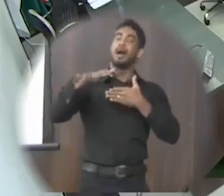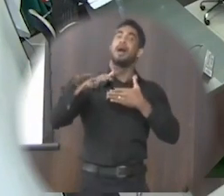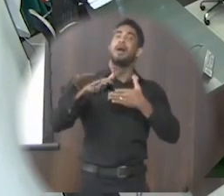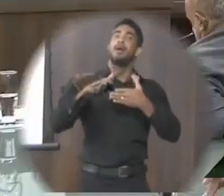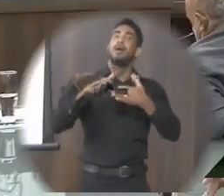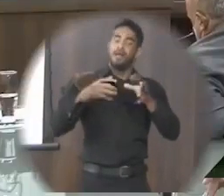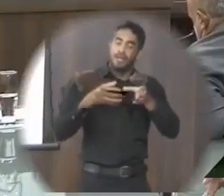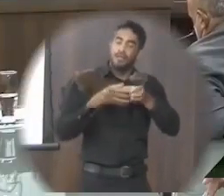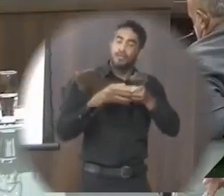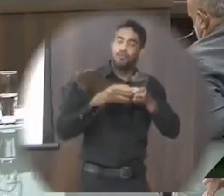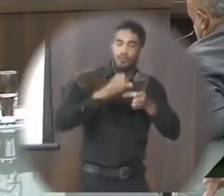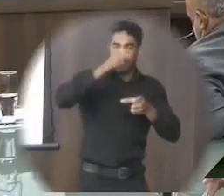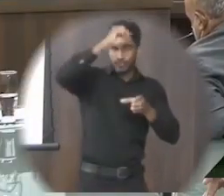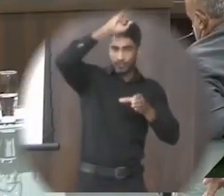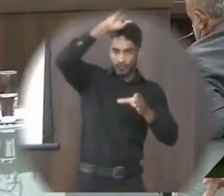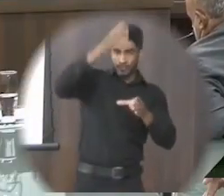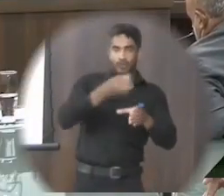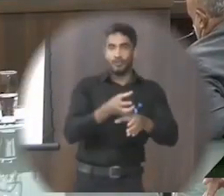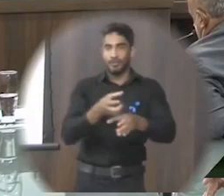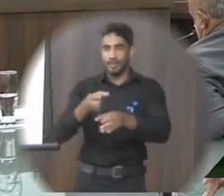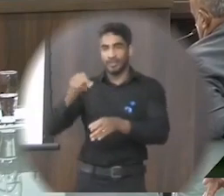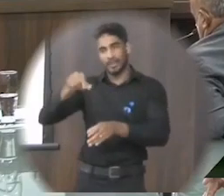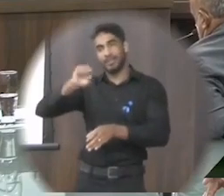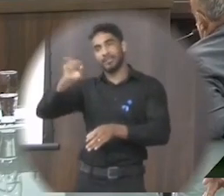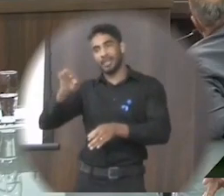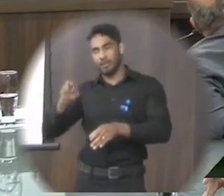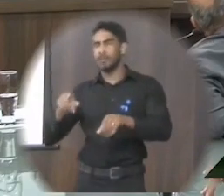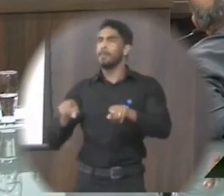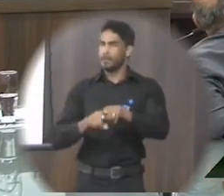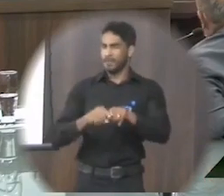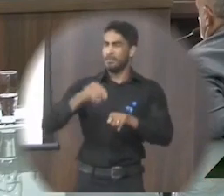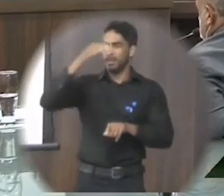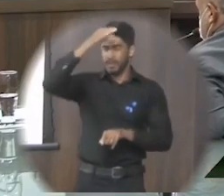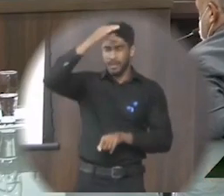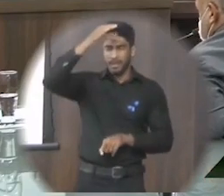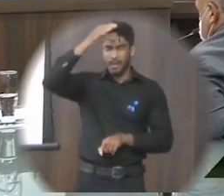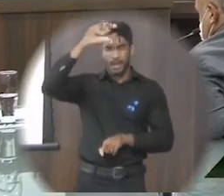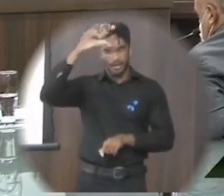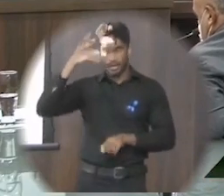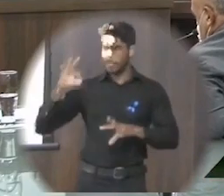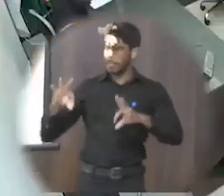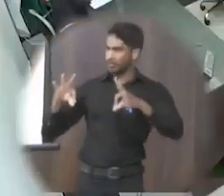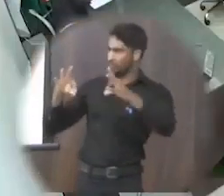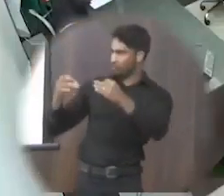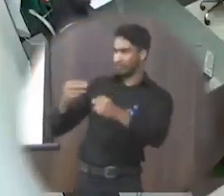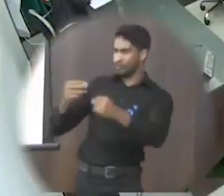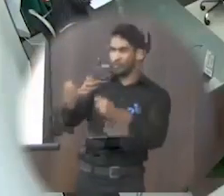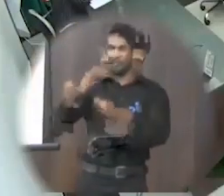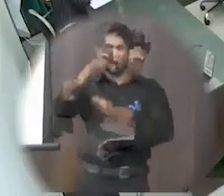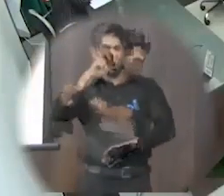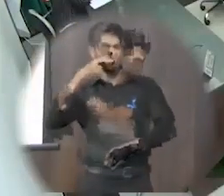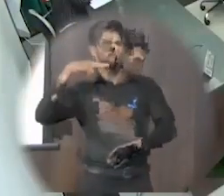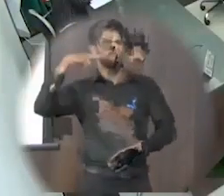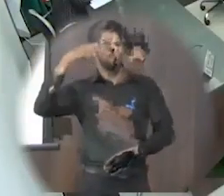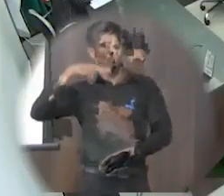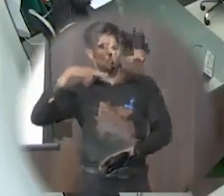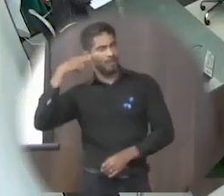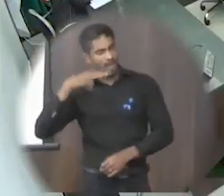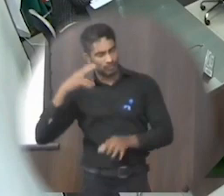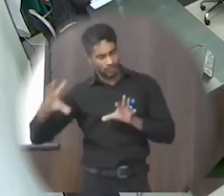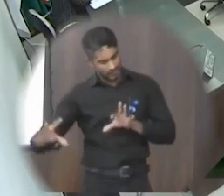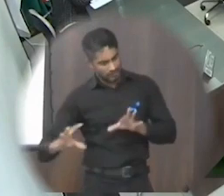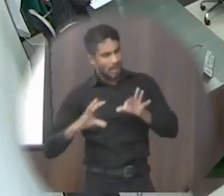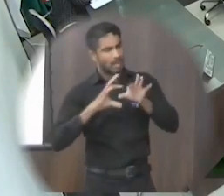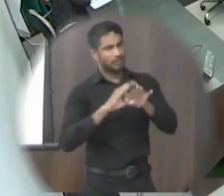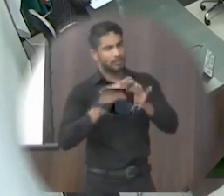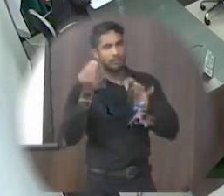Janaúba. Quero também dizer que a Câmara, com certeza, nós aqui todos os 15 vereadores, serão parceiros para